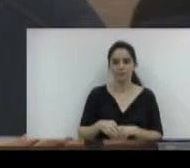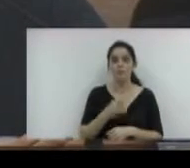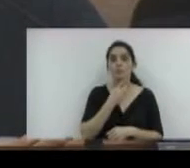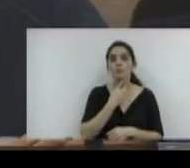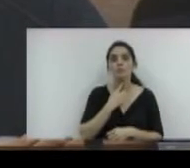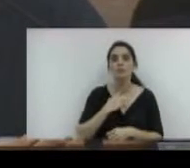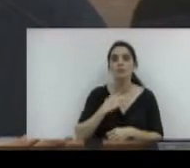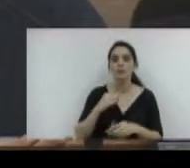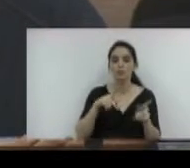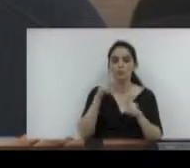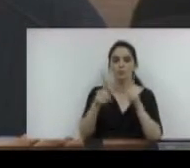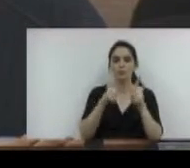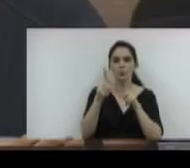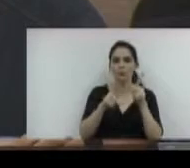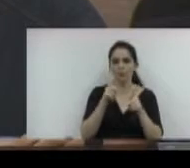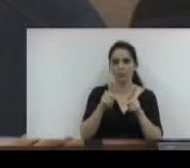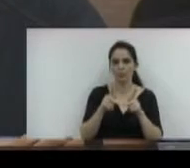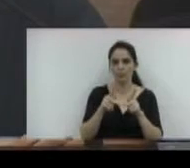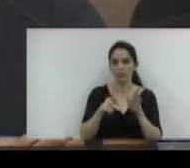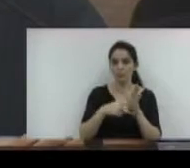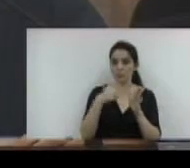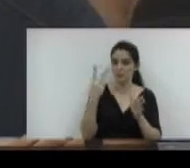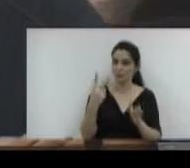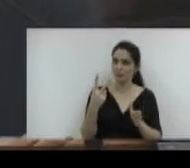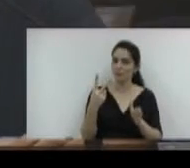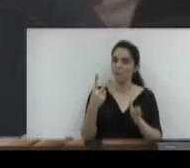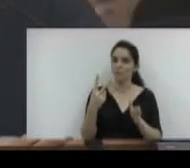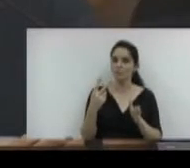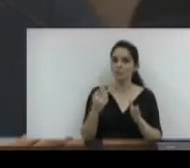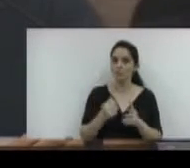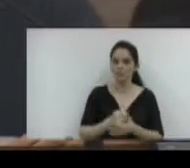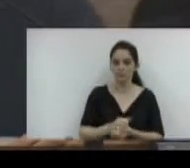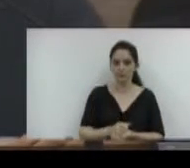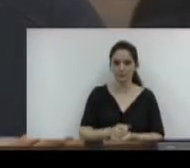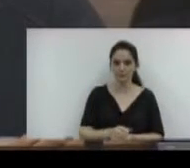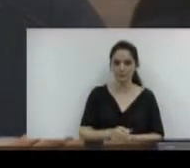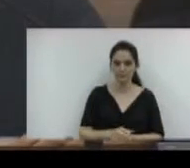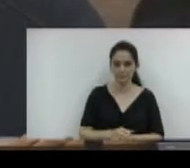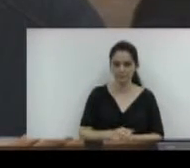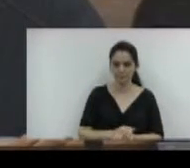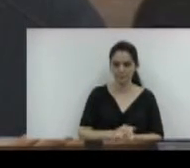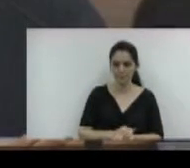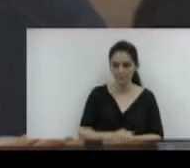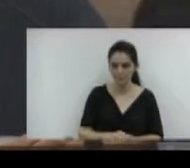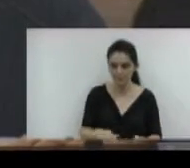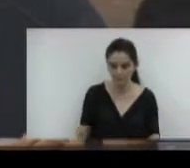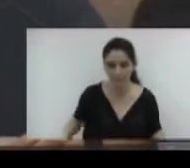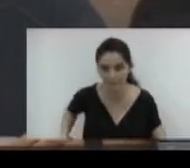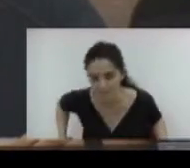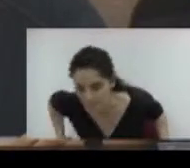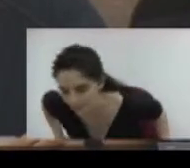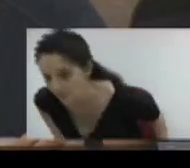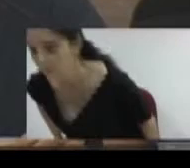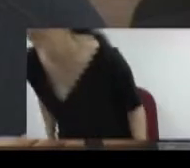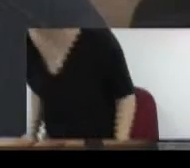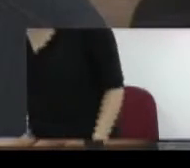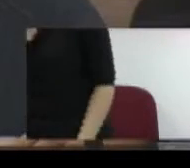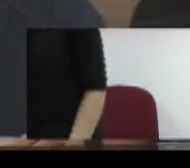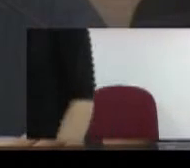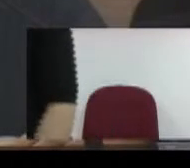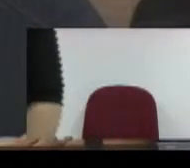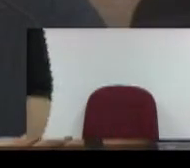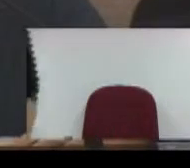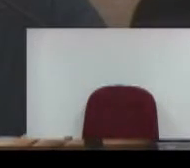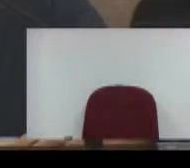zelar pelo aprimoramento da ordem jurídica do município, da ordem democrática e da representatividade e